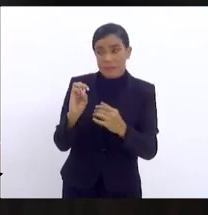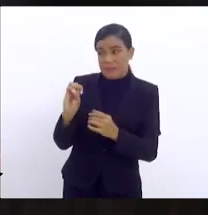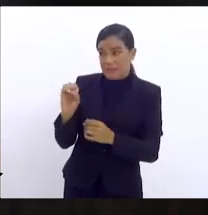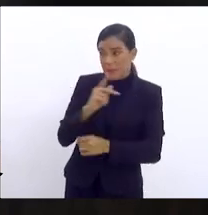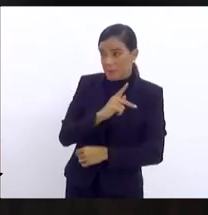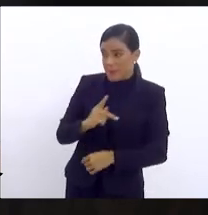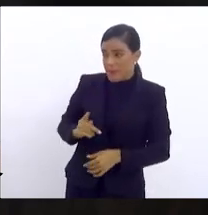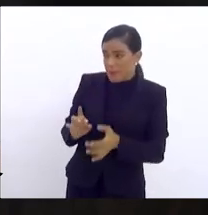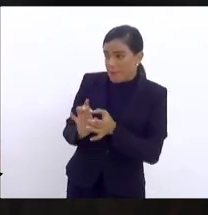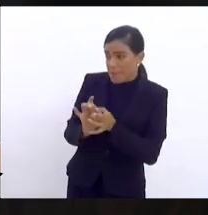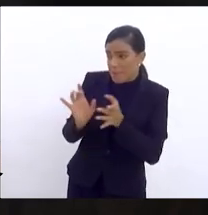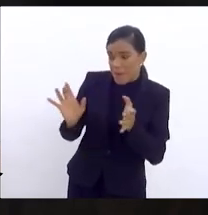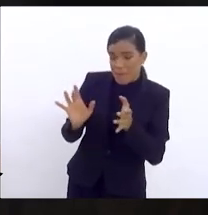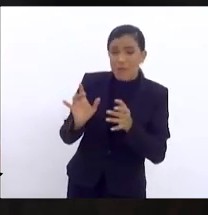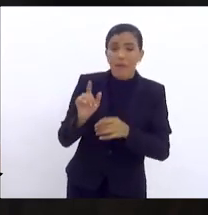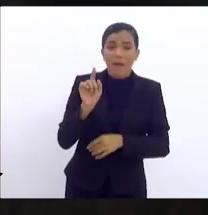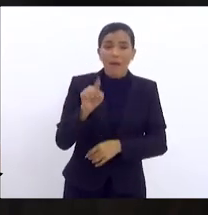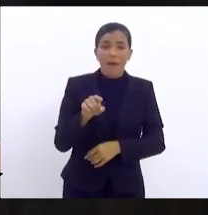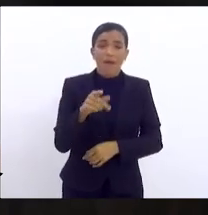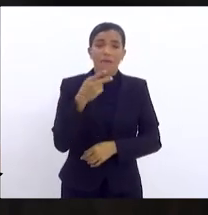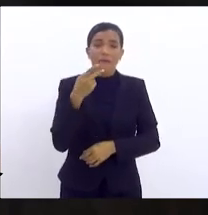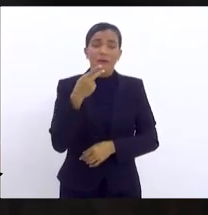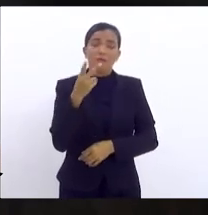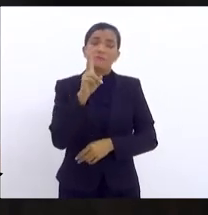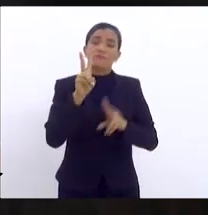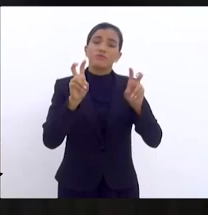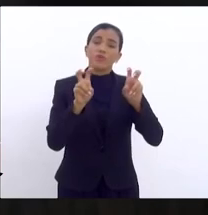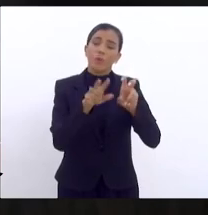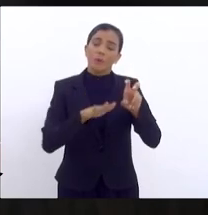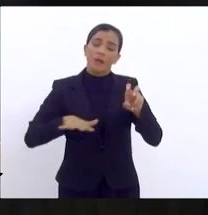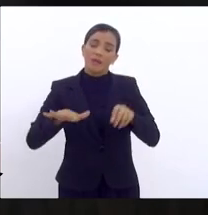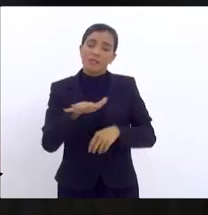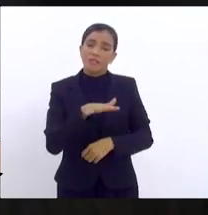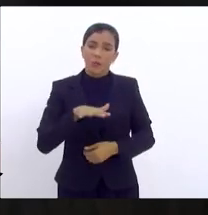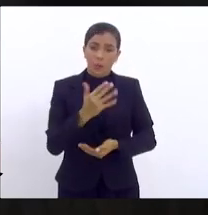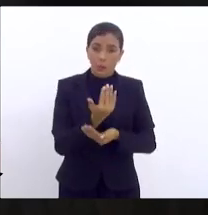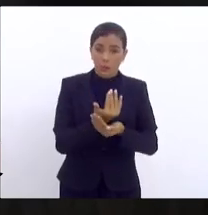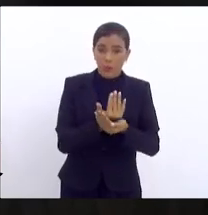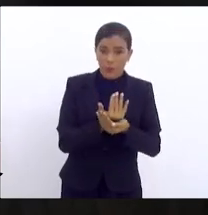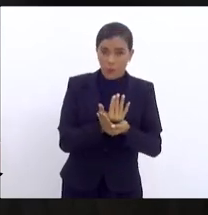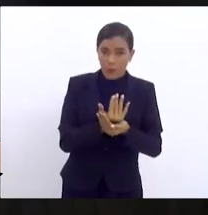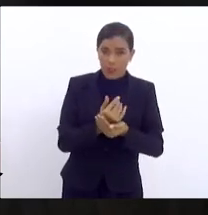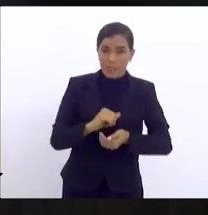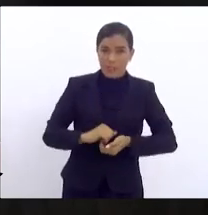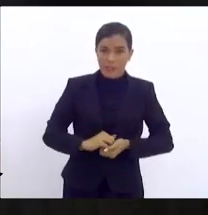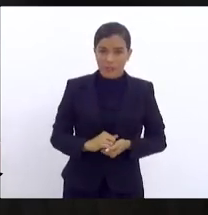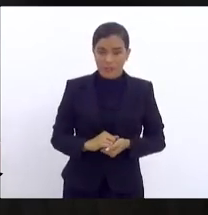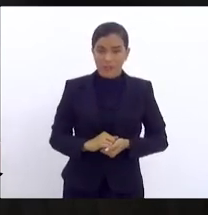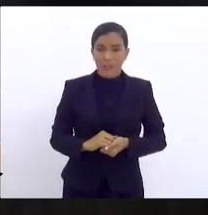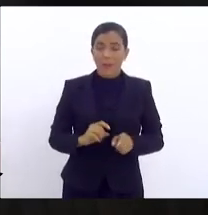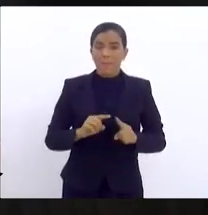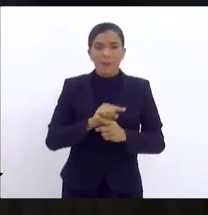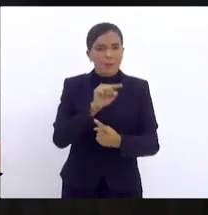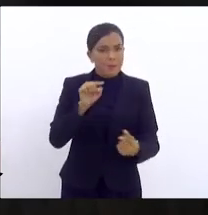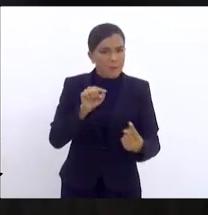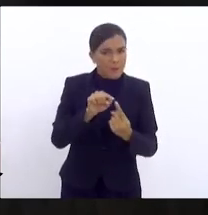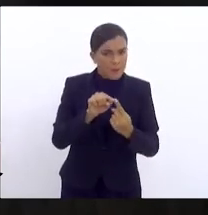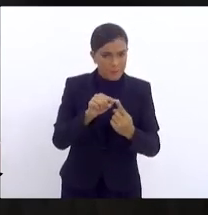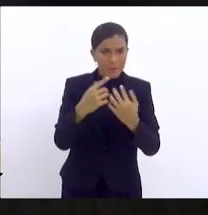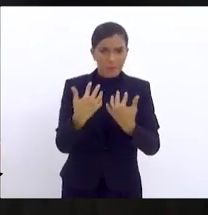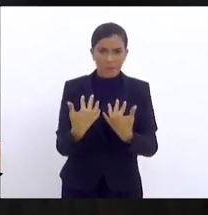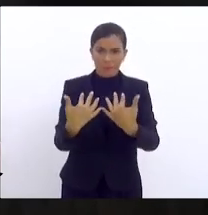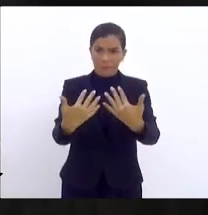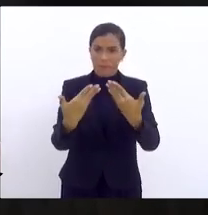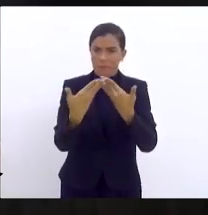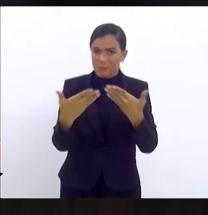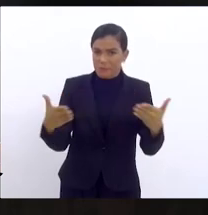até porque fala muito da região de Duque de Caxias mas o intuito dessa dessas reuniões que